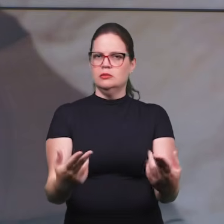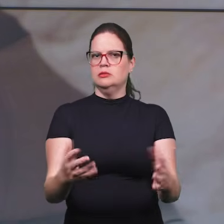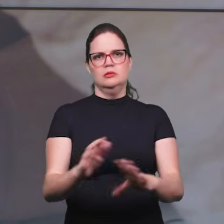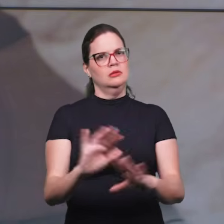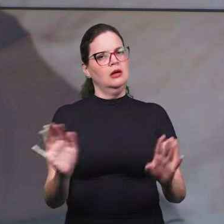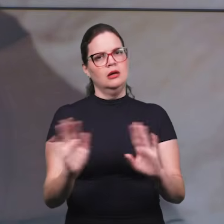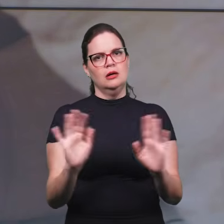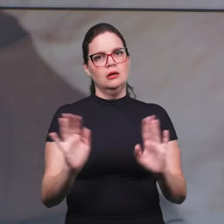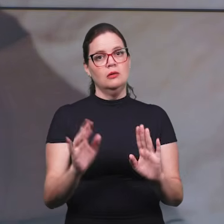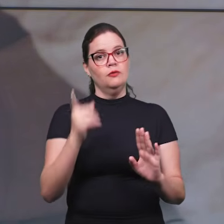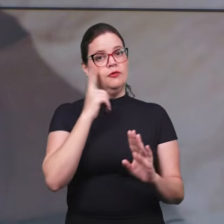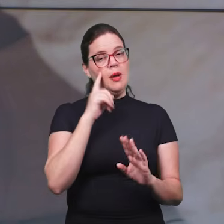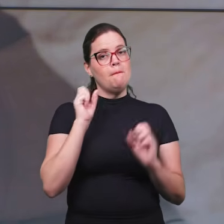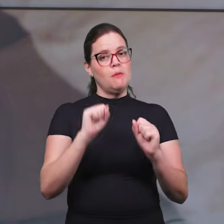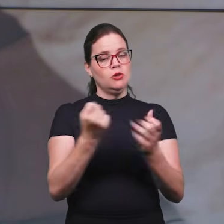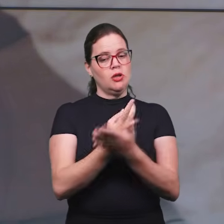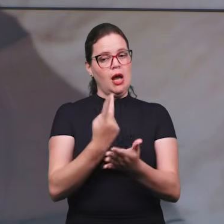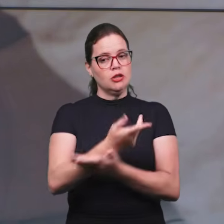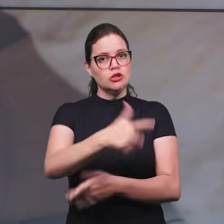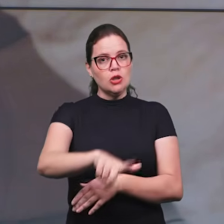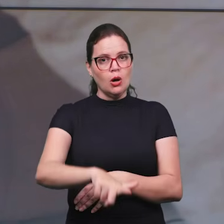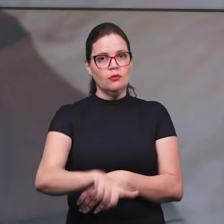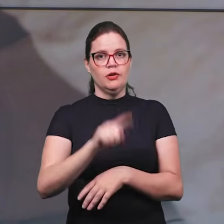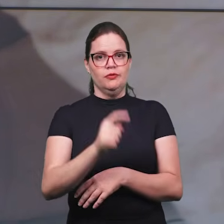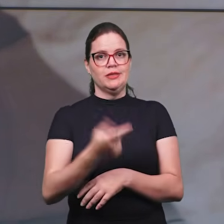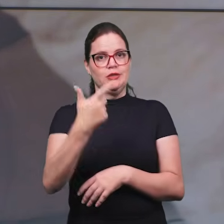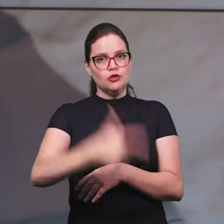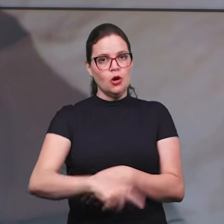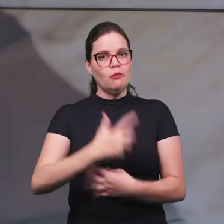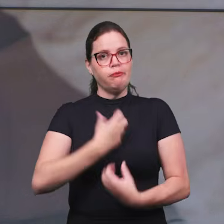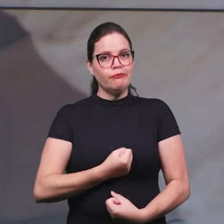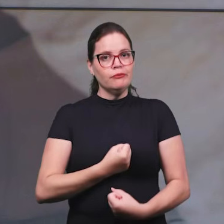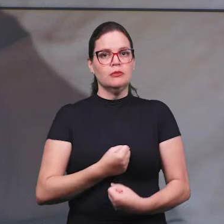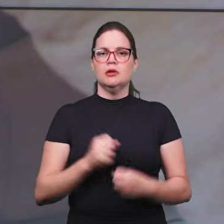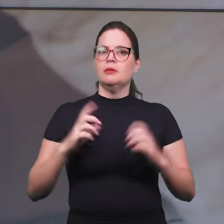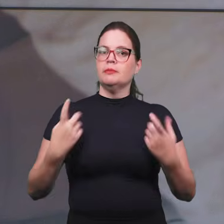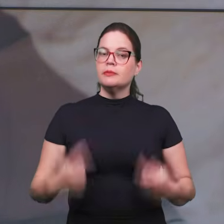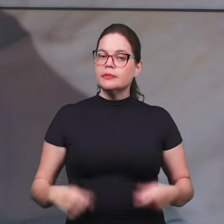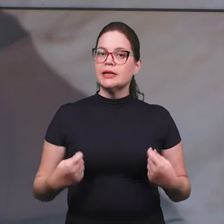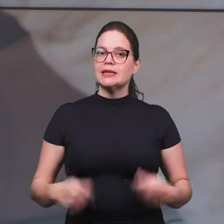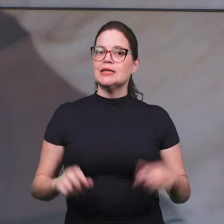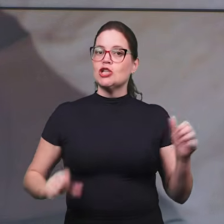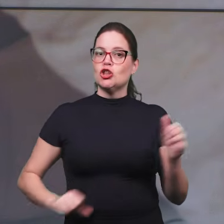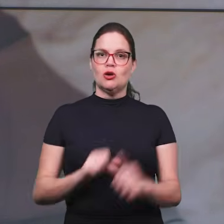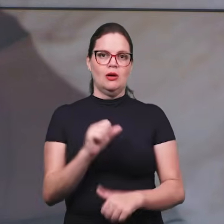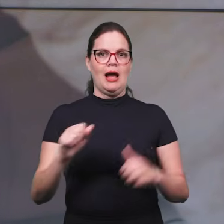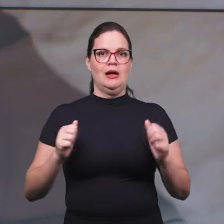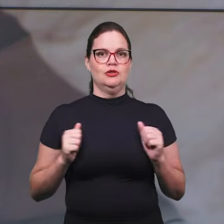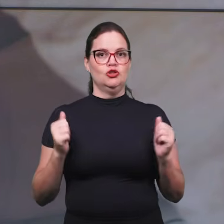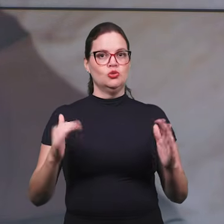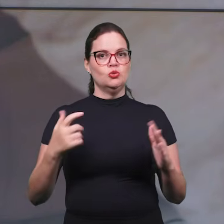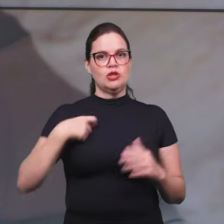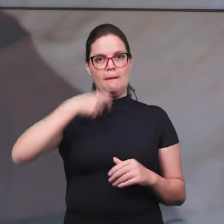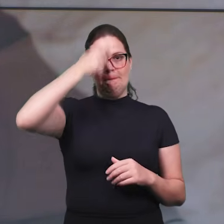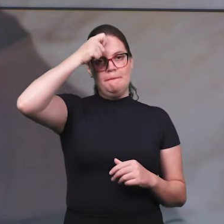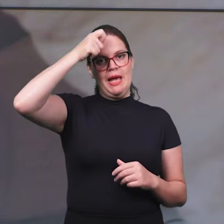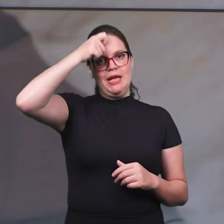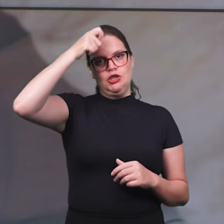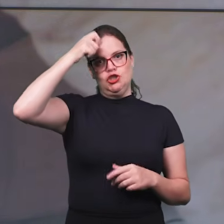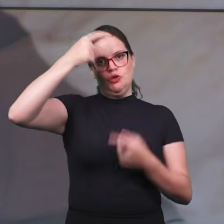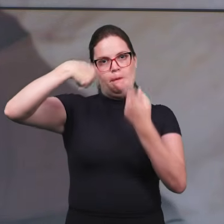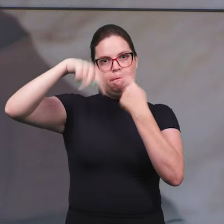cometer o mesmo erro. E a tendência é que você tenha a mesma frustração, concorda comigo? Então é necessário uma mudança